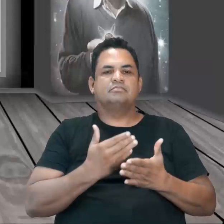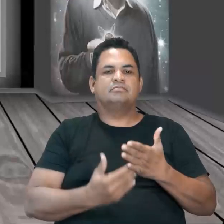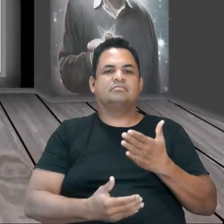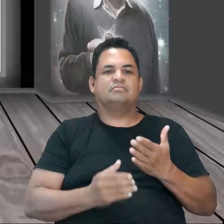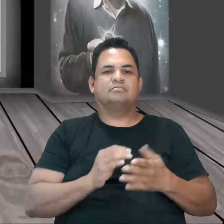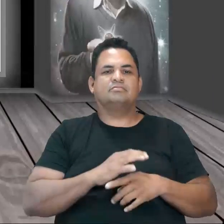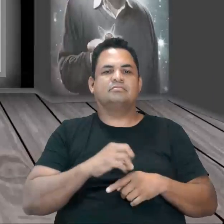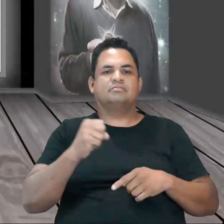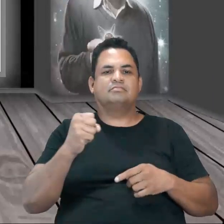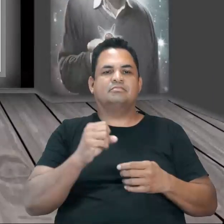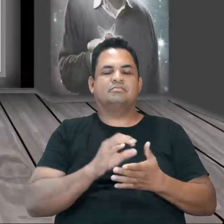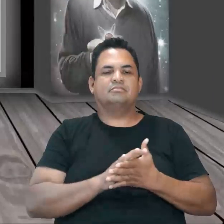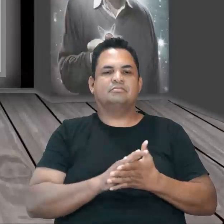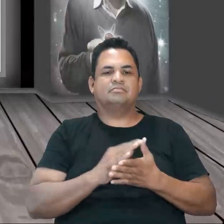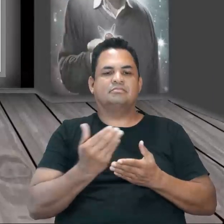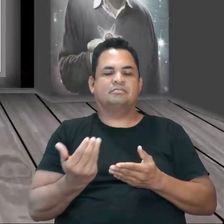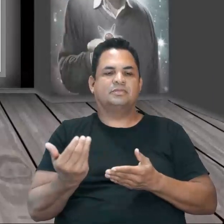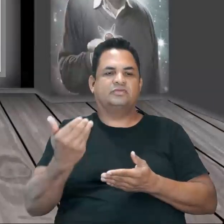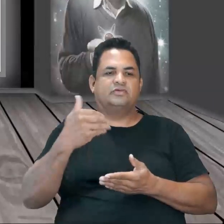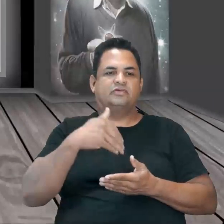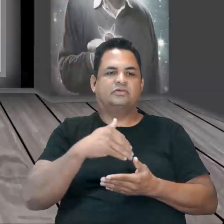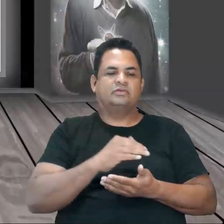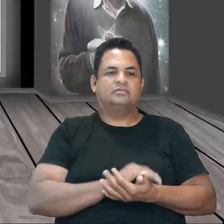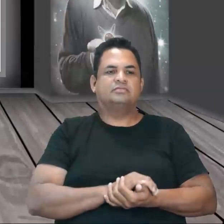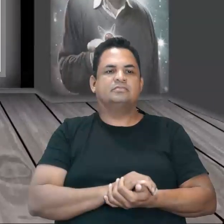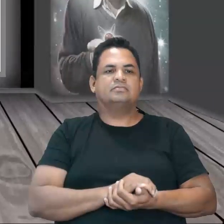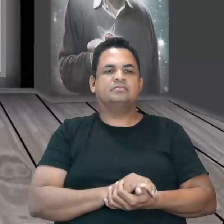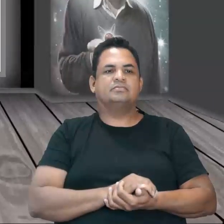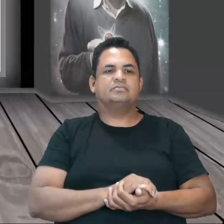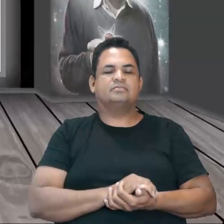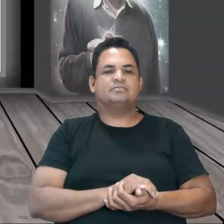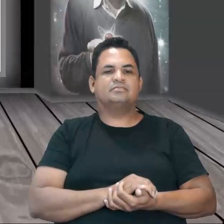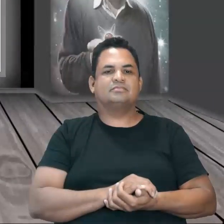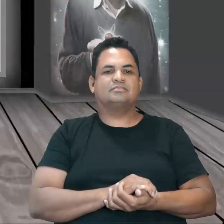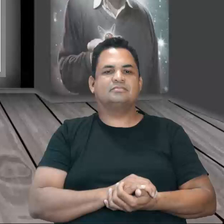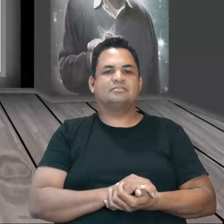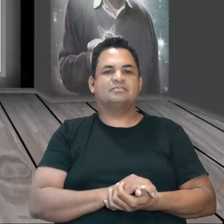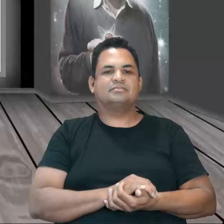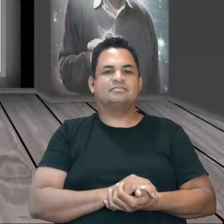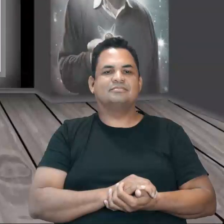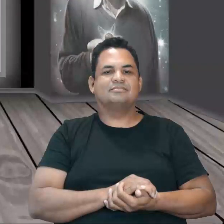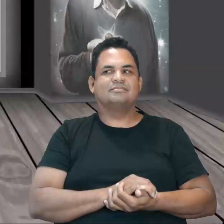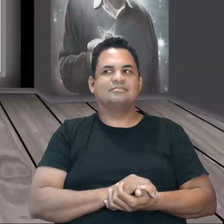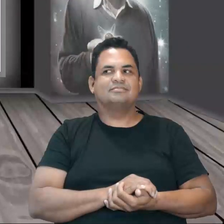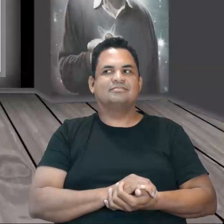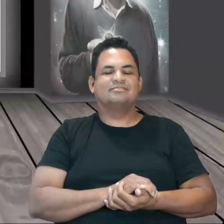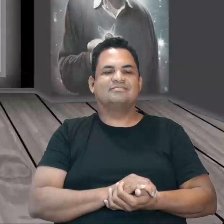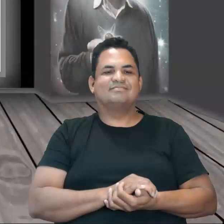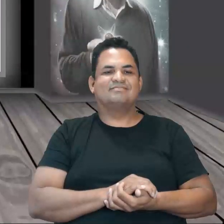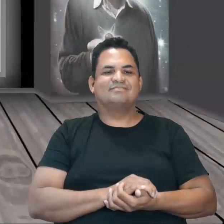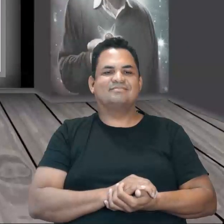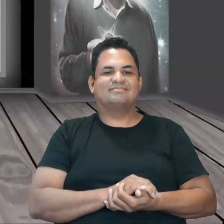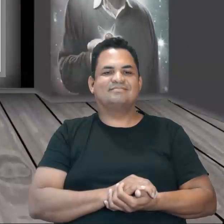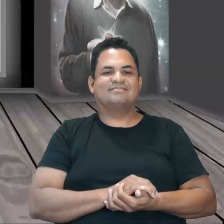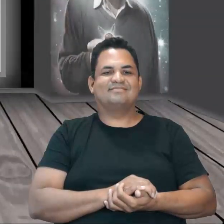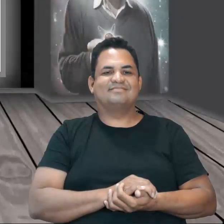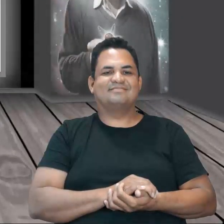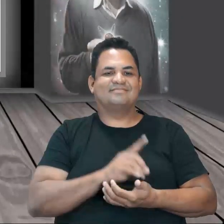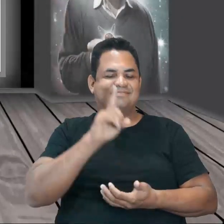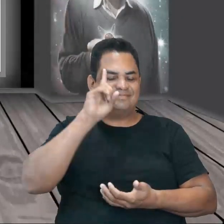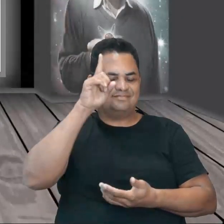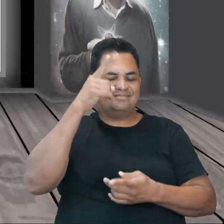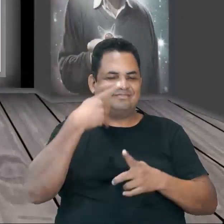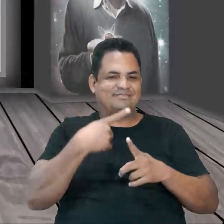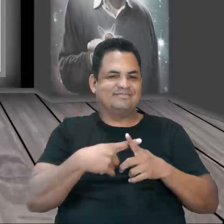o elétron que saiu, ele acaba ficando positivo. E quem ganha, perde? Olha aí, daí fica aquela coisa, quem ganha, perde, e quem perde, ganha. Mas essa é a ideia mesmo,